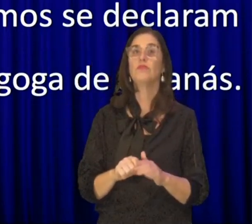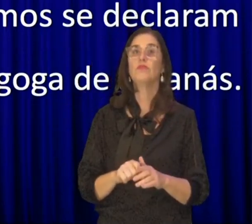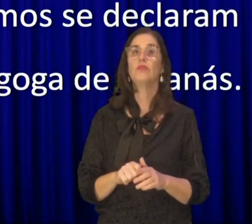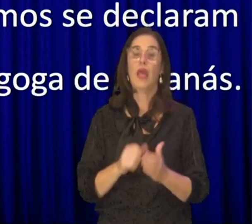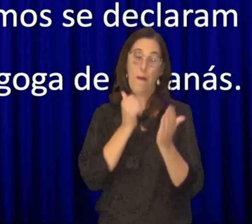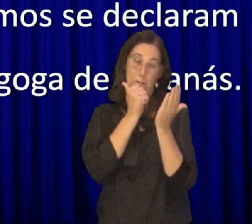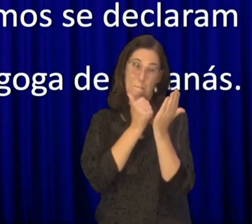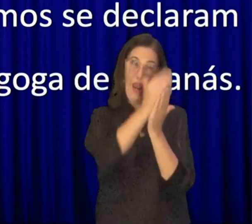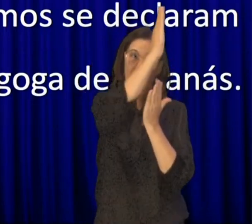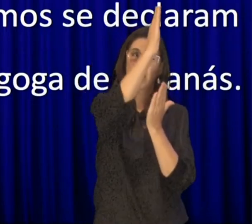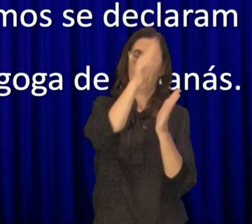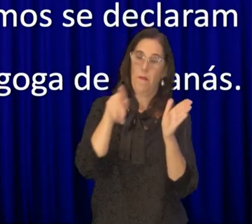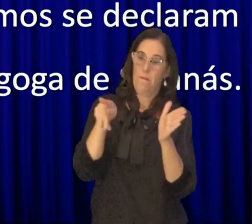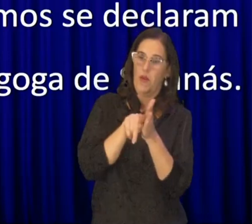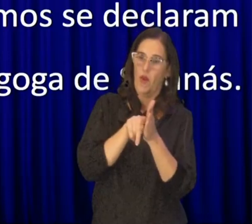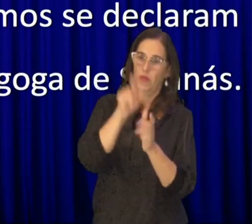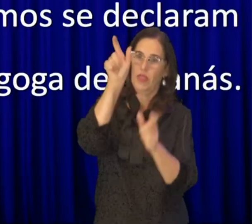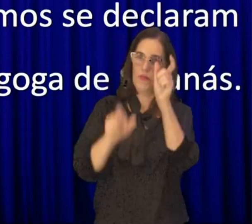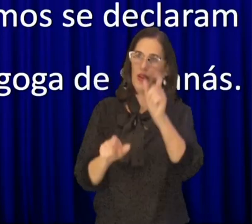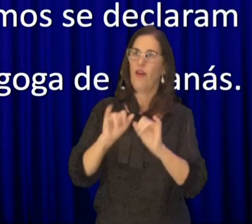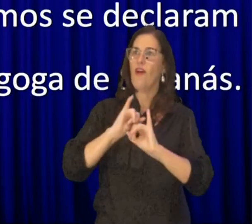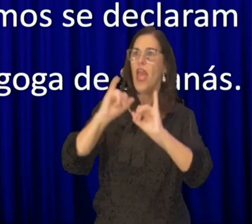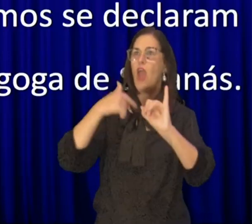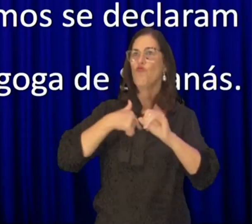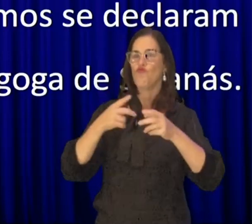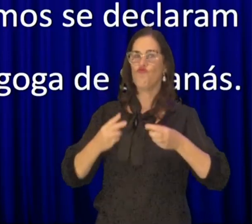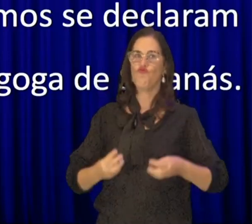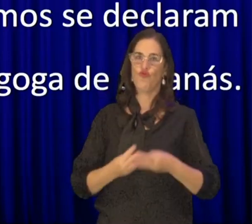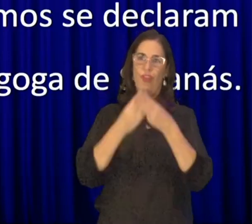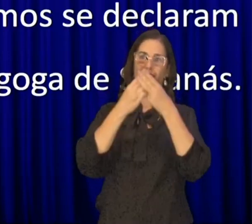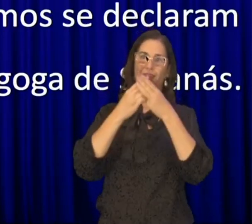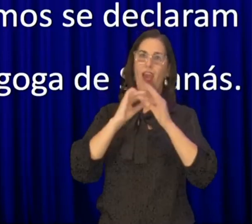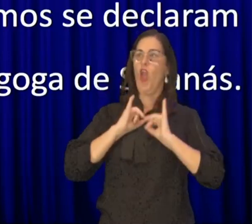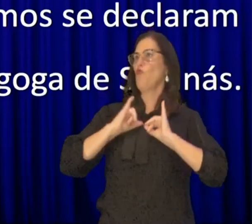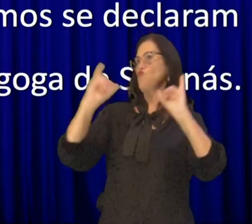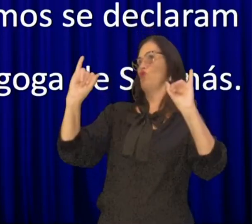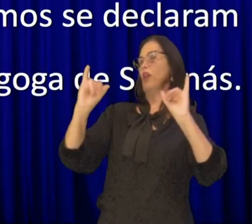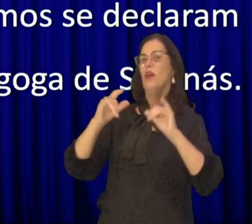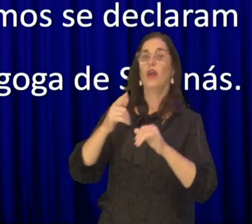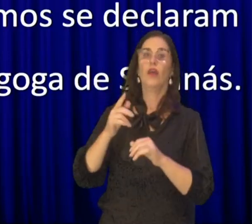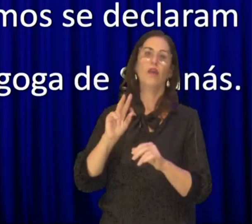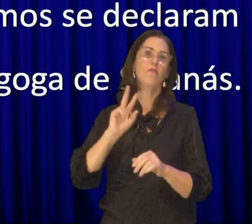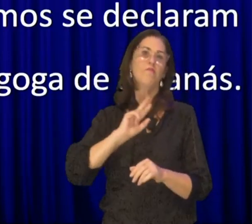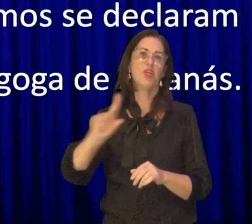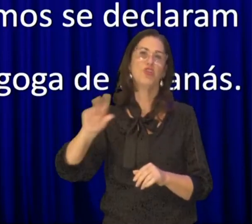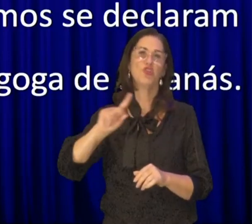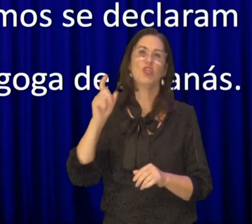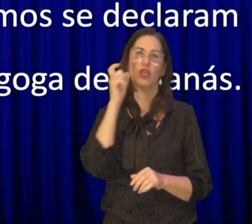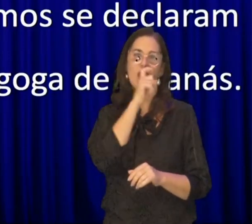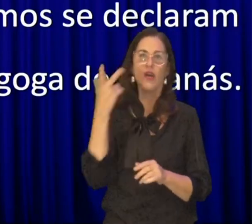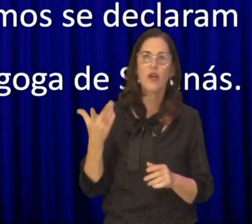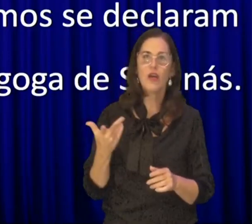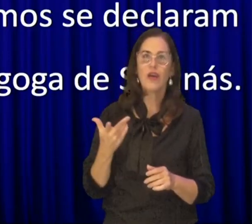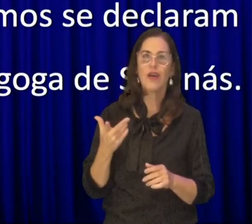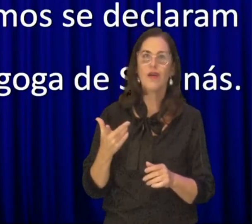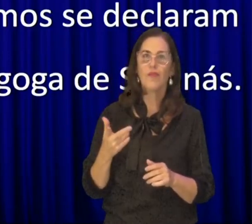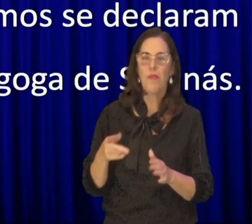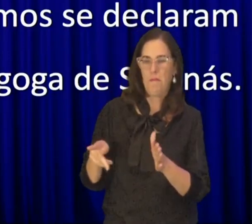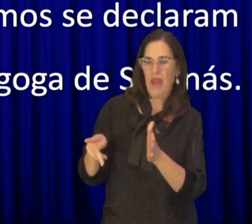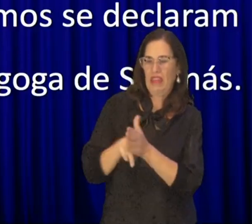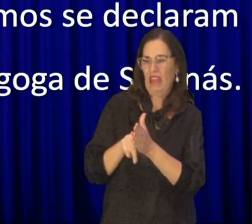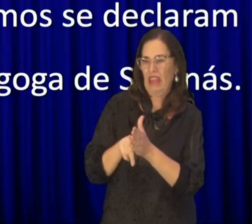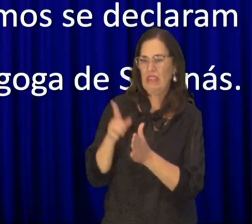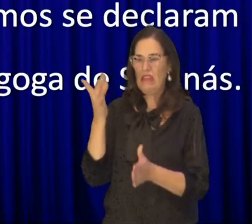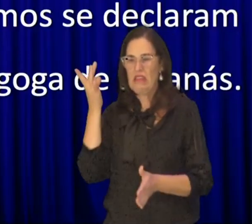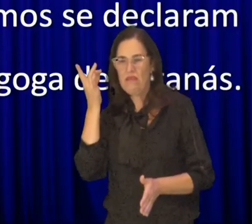a blasfêmia dos que se declaram judeus e não são, sendo antes sinagoga de Satanás.